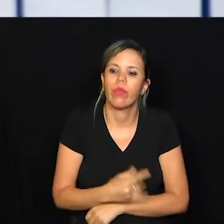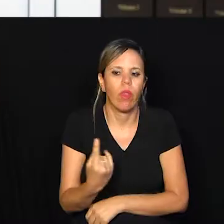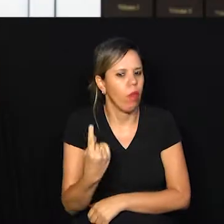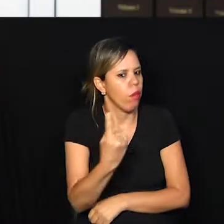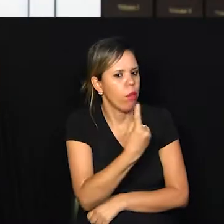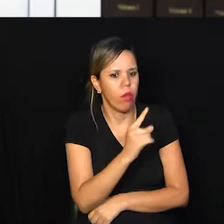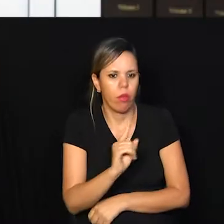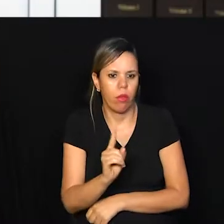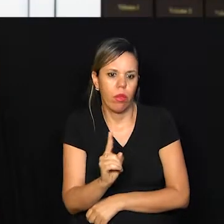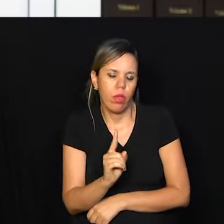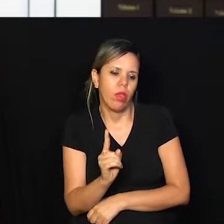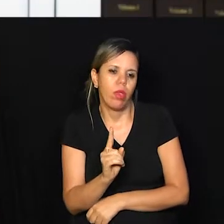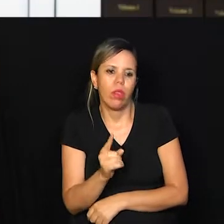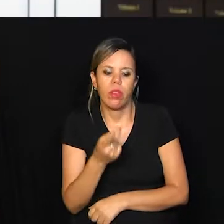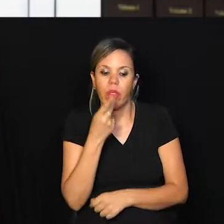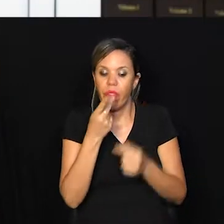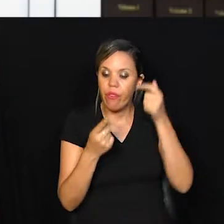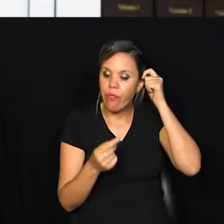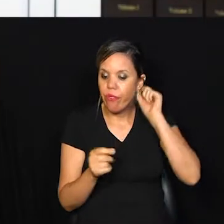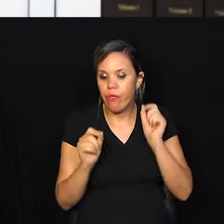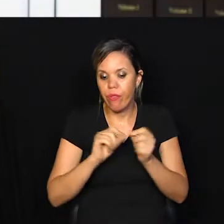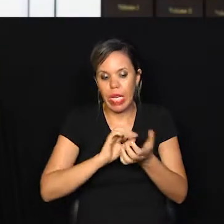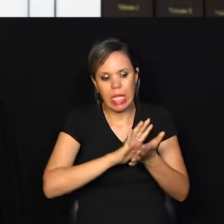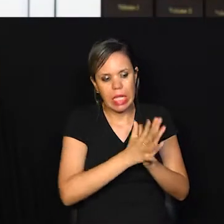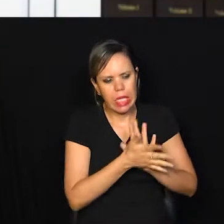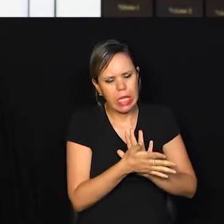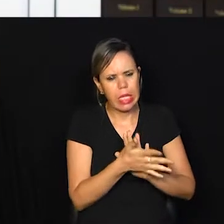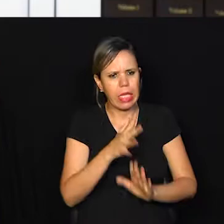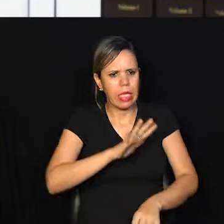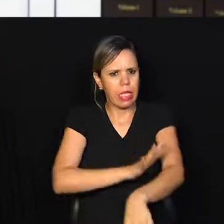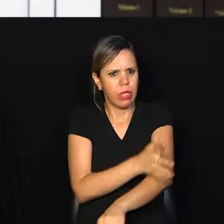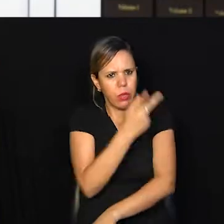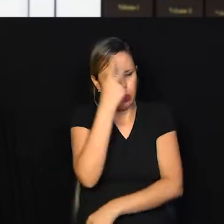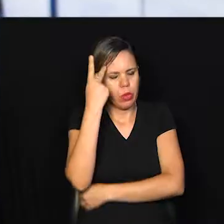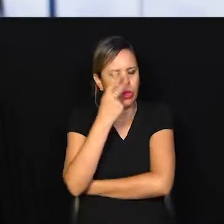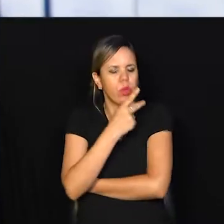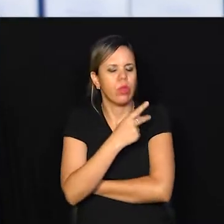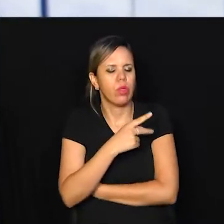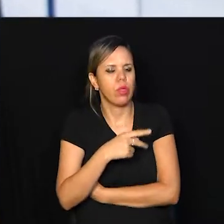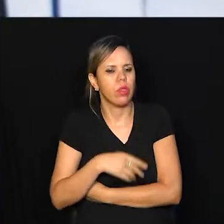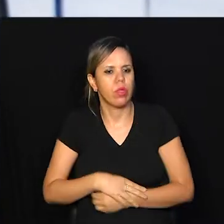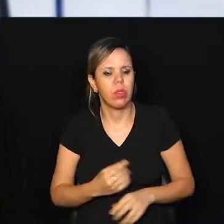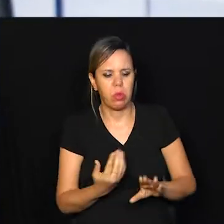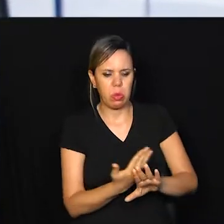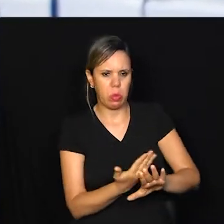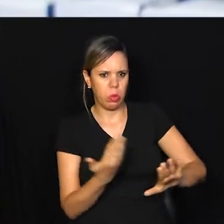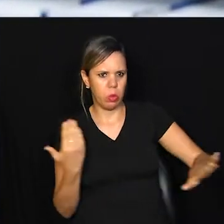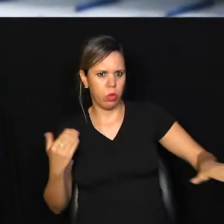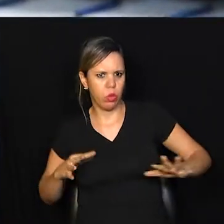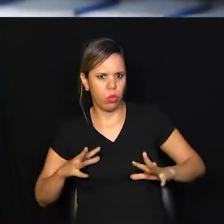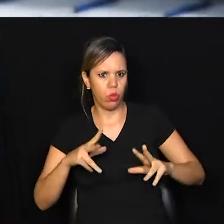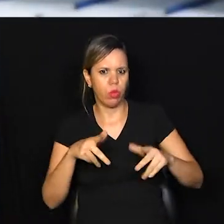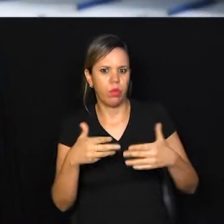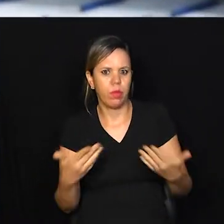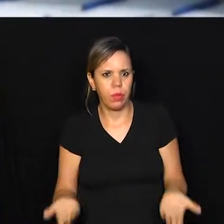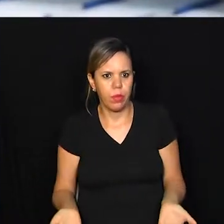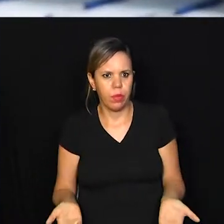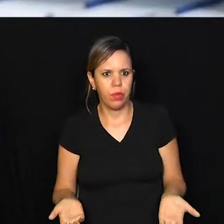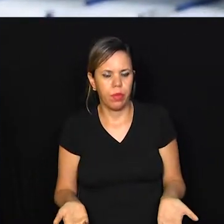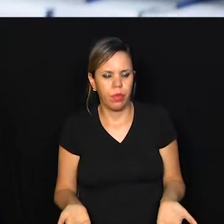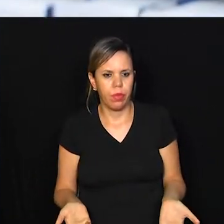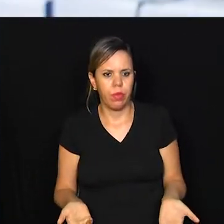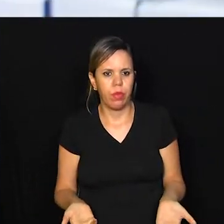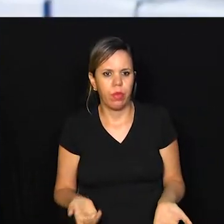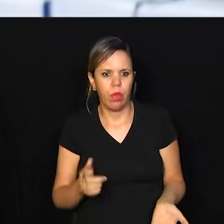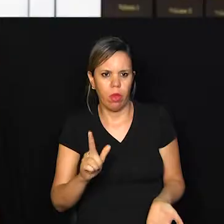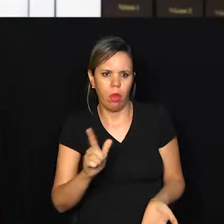individuada. Quando você faz uma discriminação de toda uma raça, uma segregação, um separatismo de toda uma raça, é